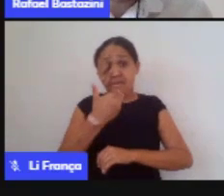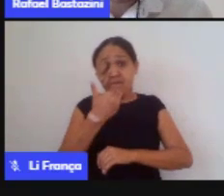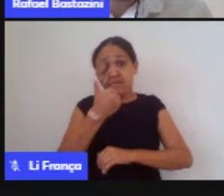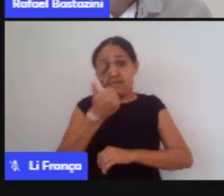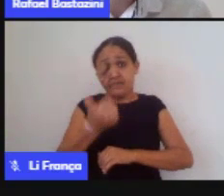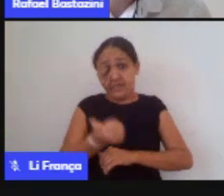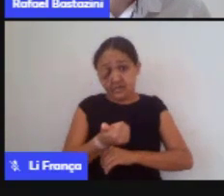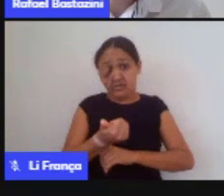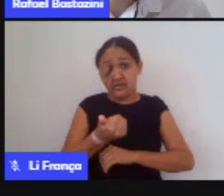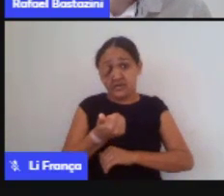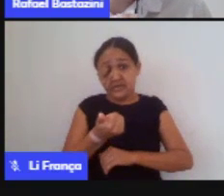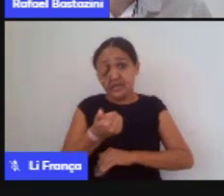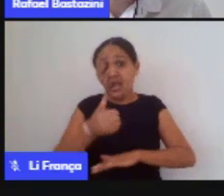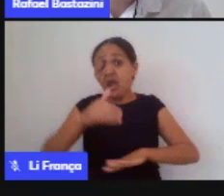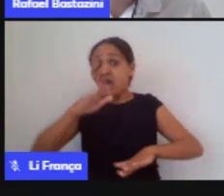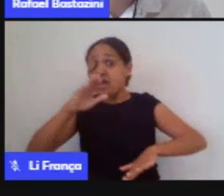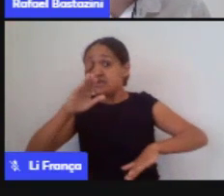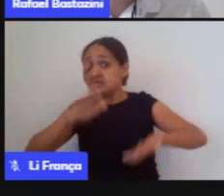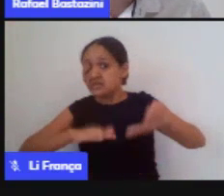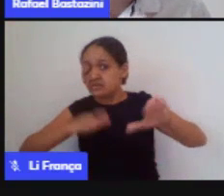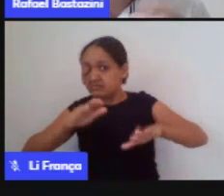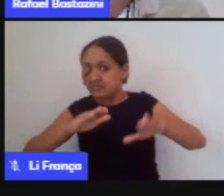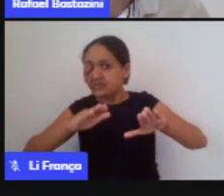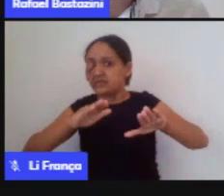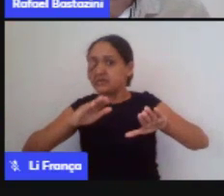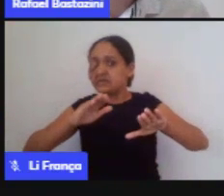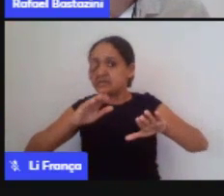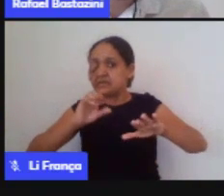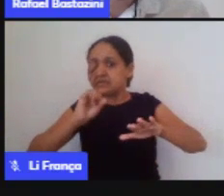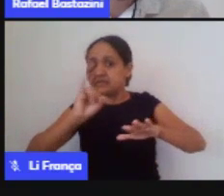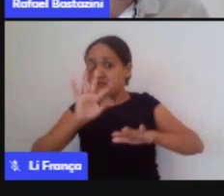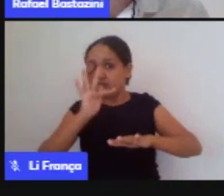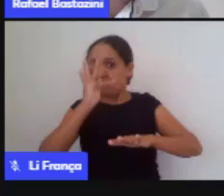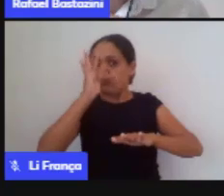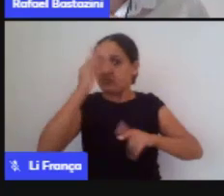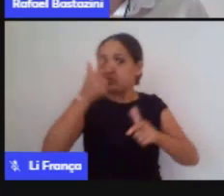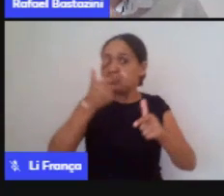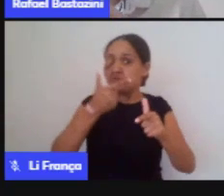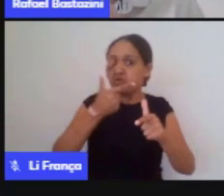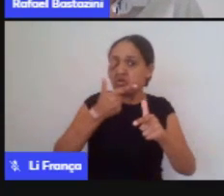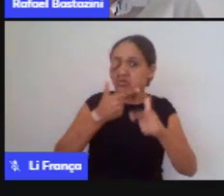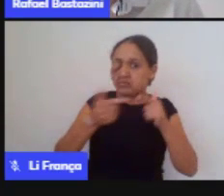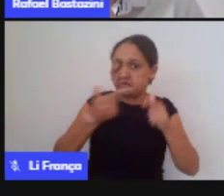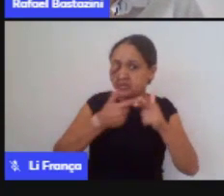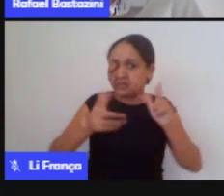momento, vai ter consequências em relação à sua infraestrutura